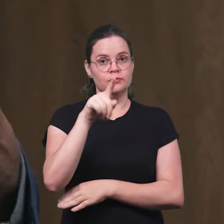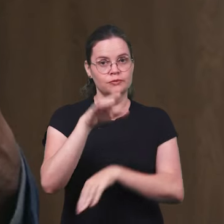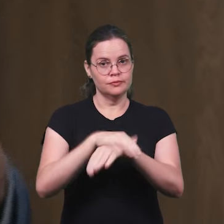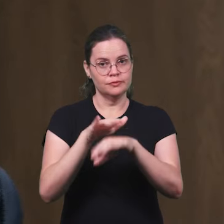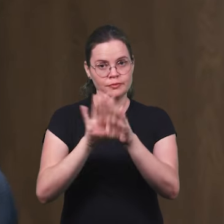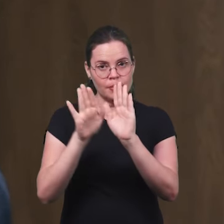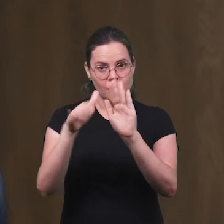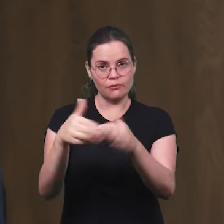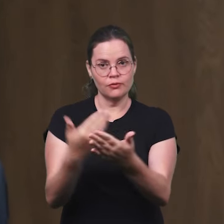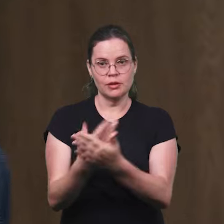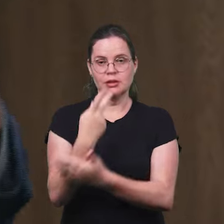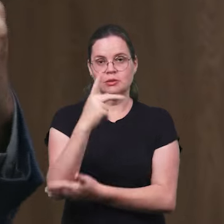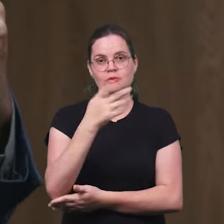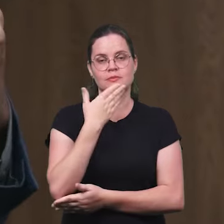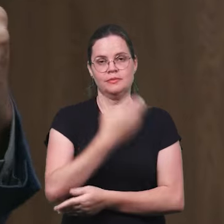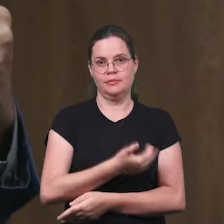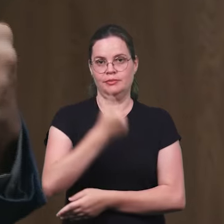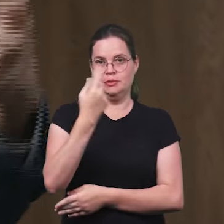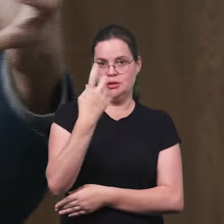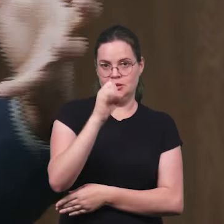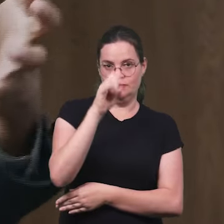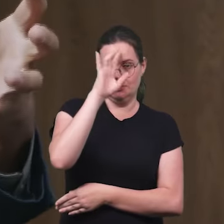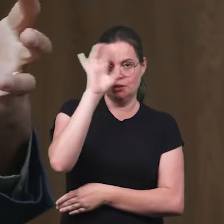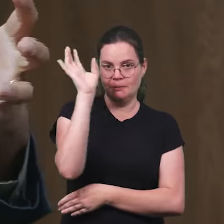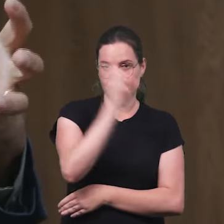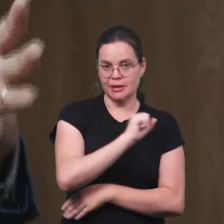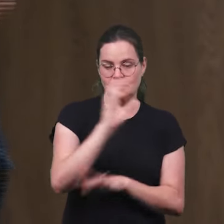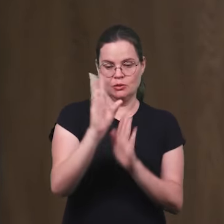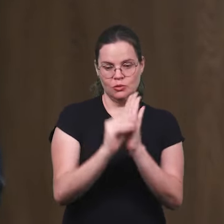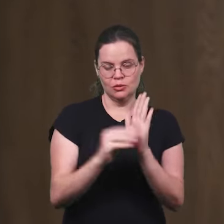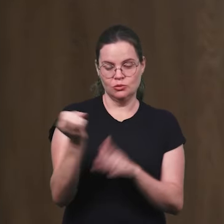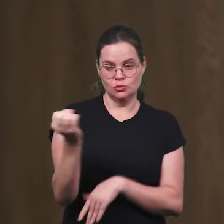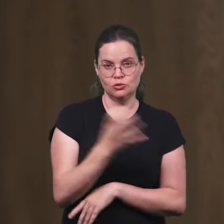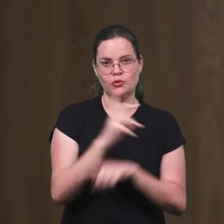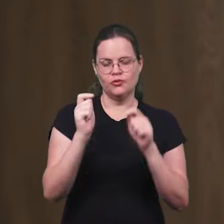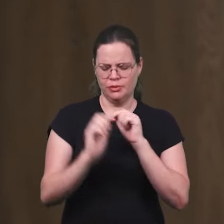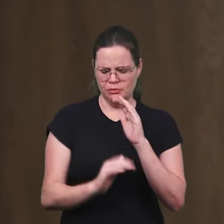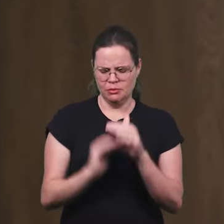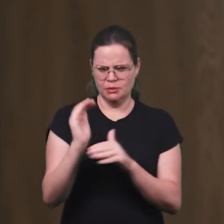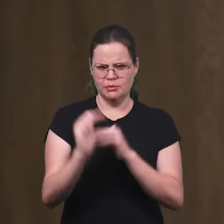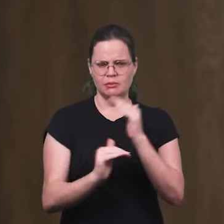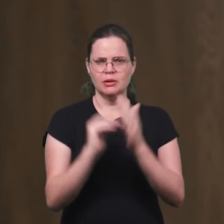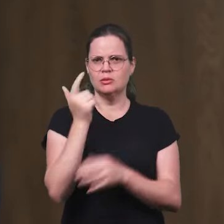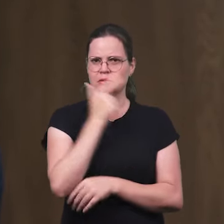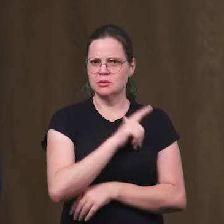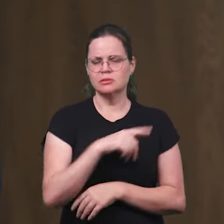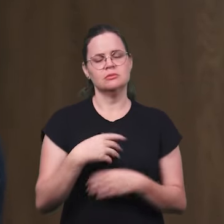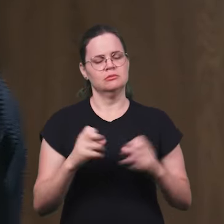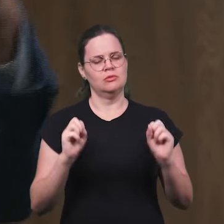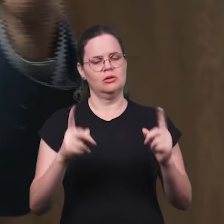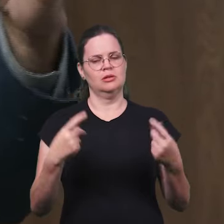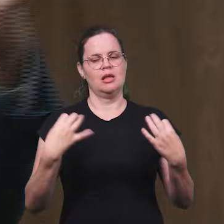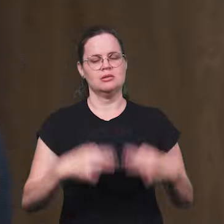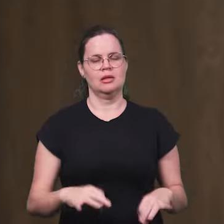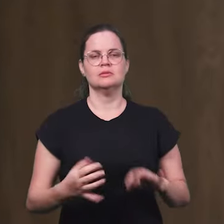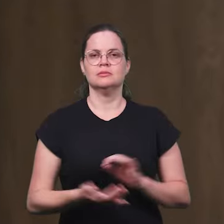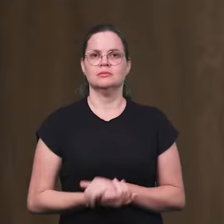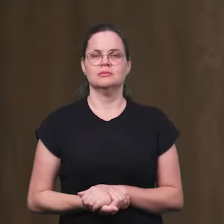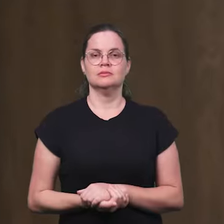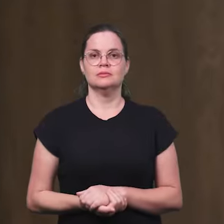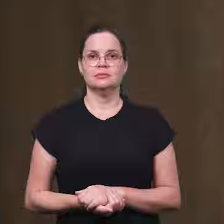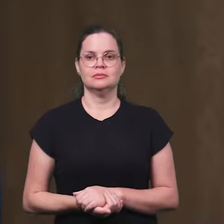está aprendendo novos conteúdos, está evoluindo, então você está no caminho certo, né? Então, muito cuidado